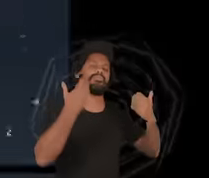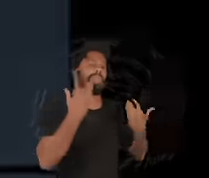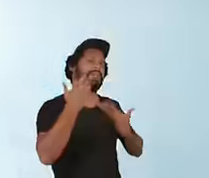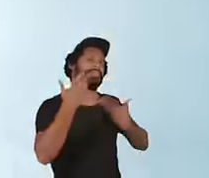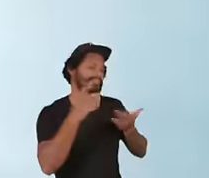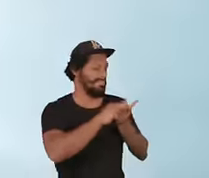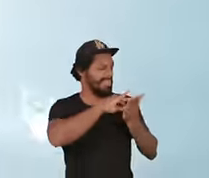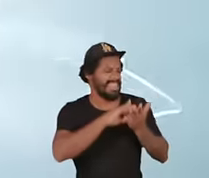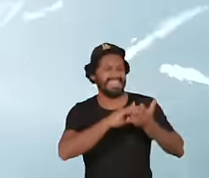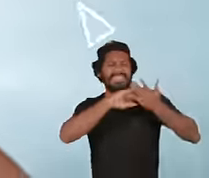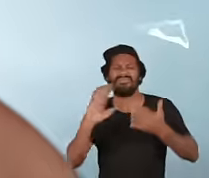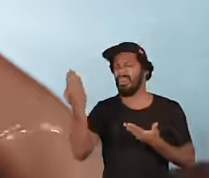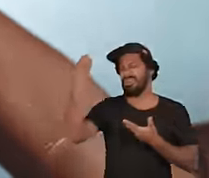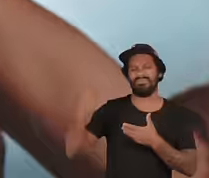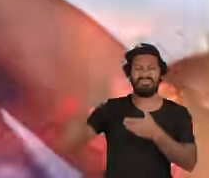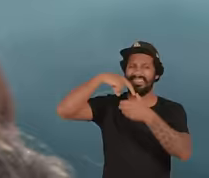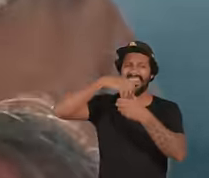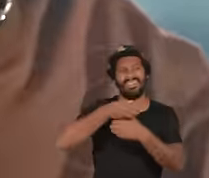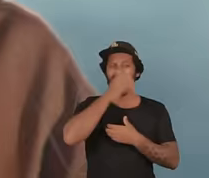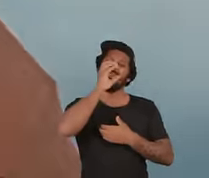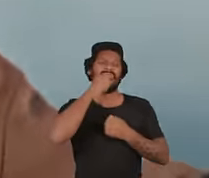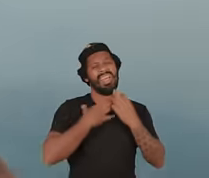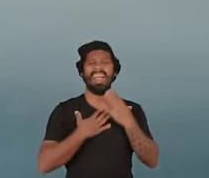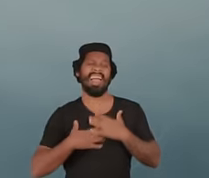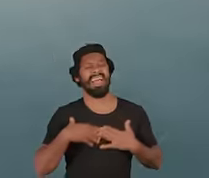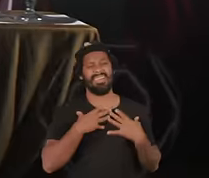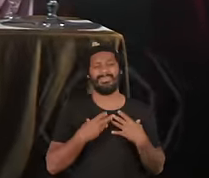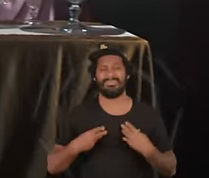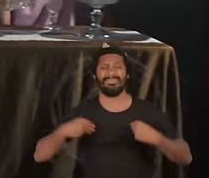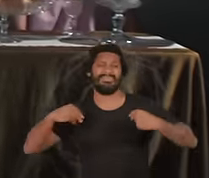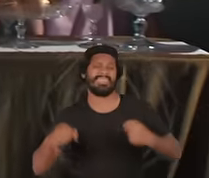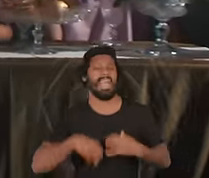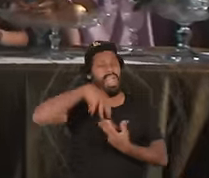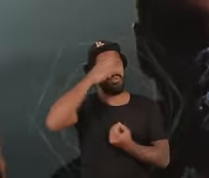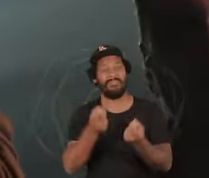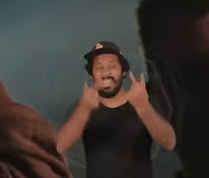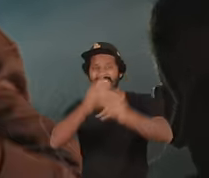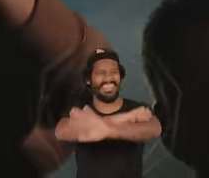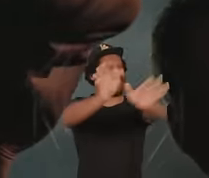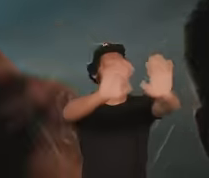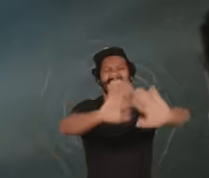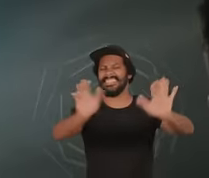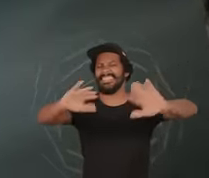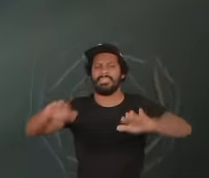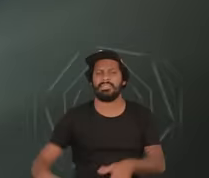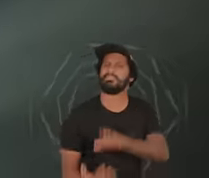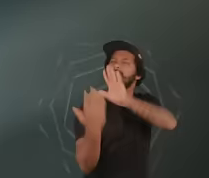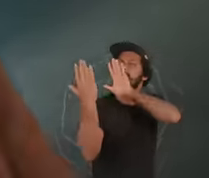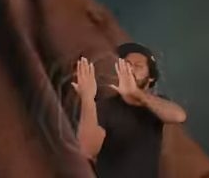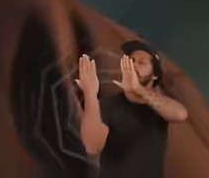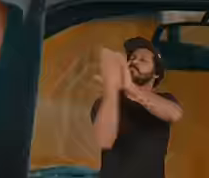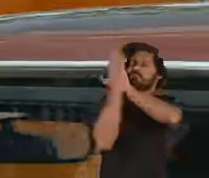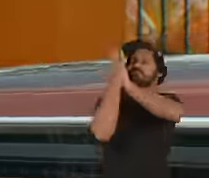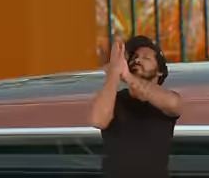Oferecer um brinde pros verdadeiros e que os falsos se afundem no próprio veneno. Minha alma eu não tô